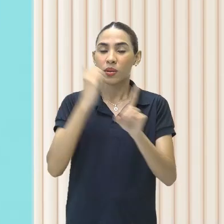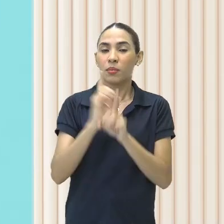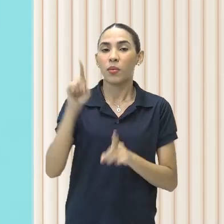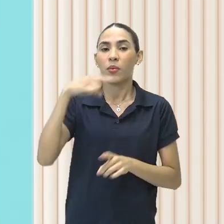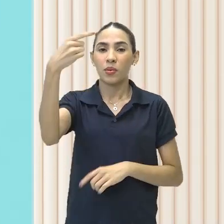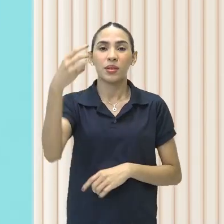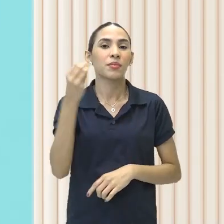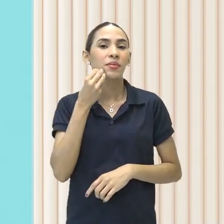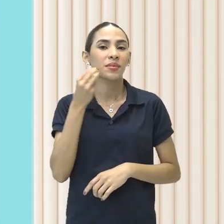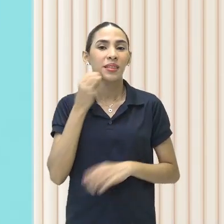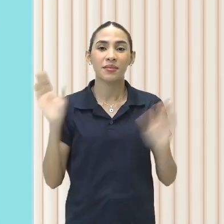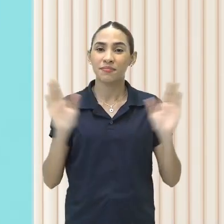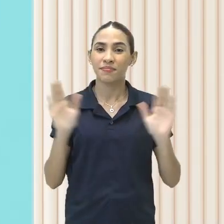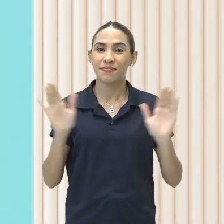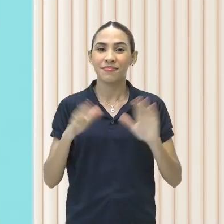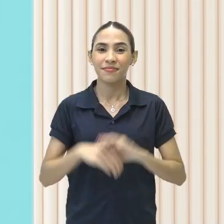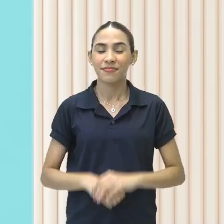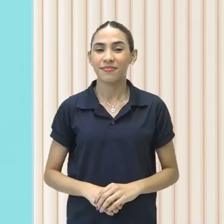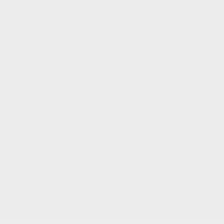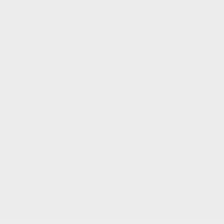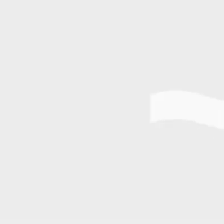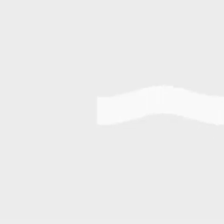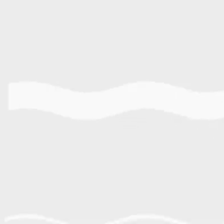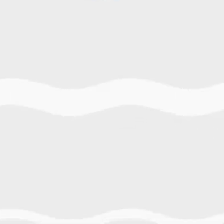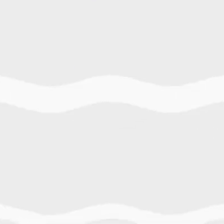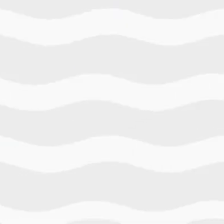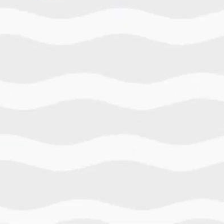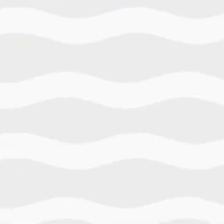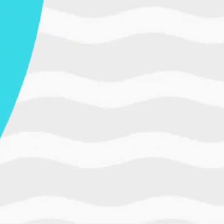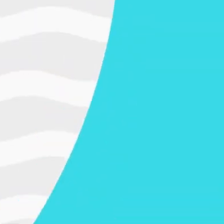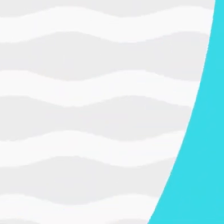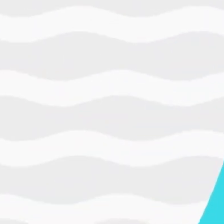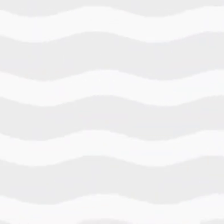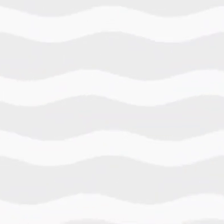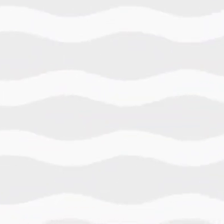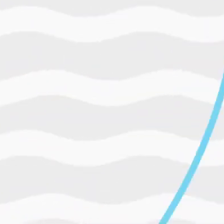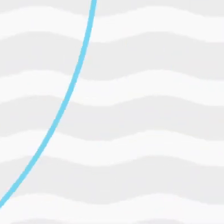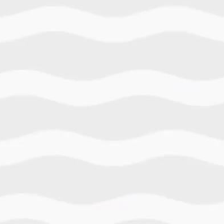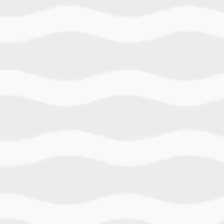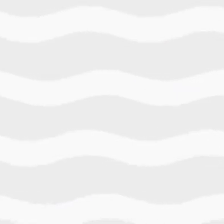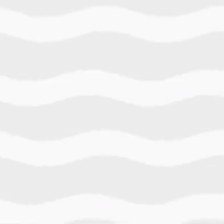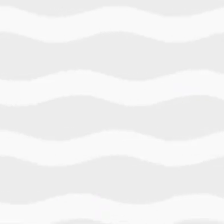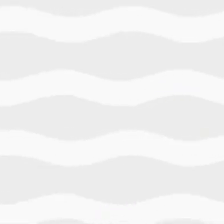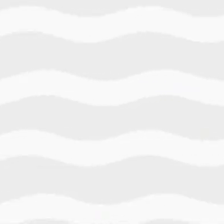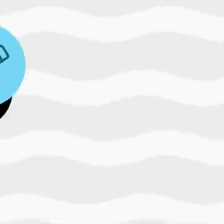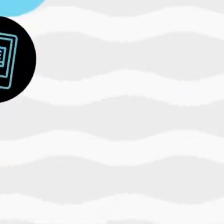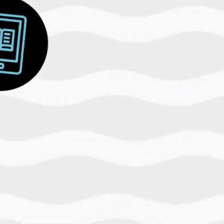numa próxima oportunidade. Até lá. Tchau, tchau.